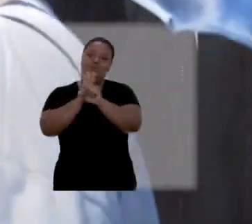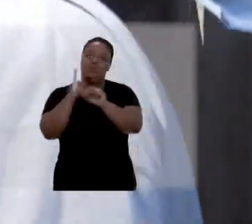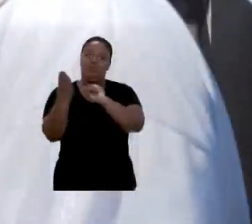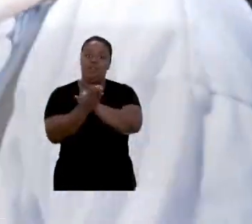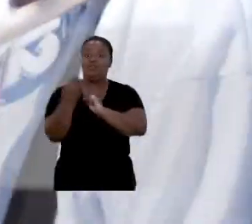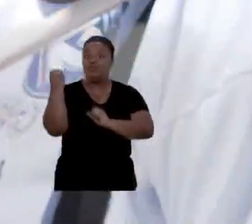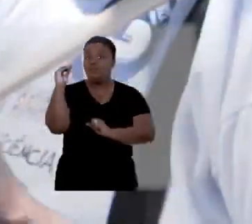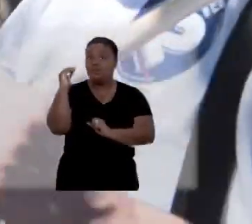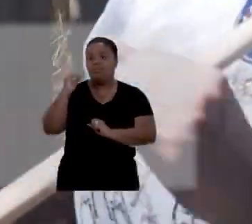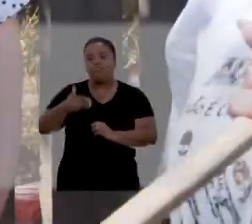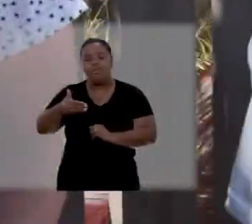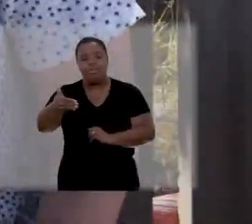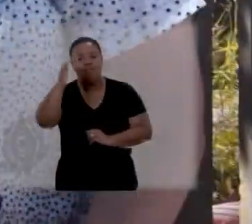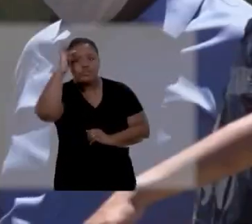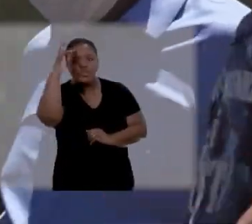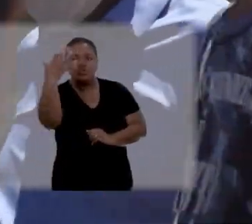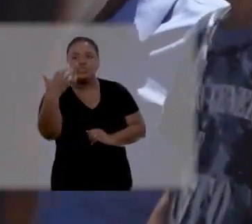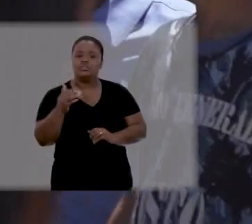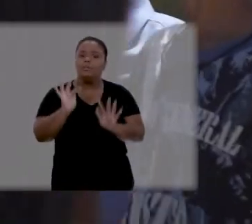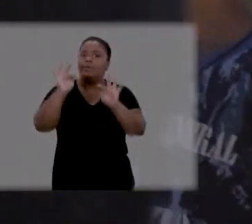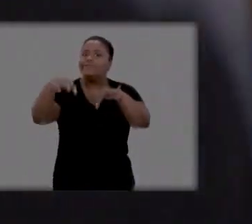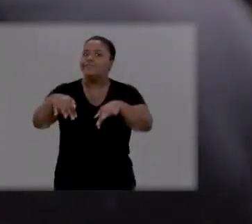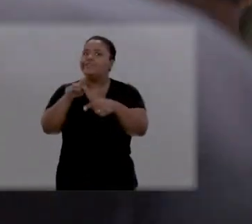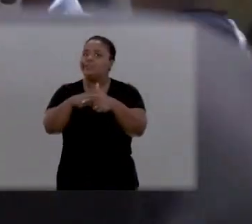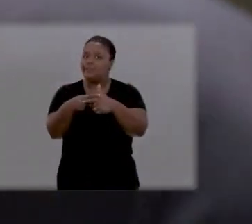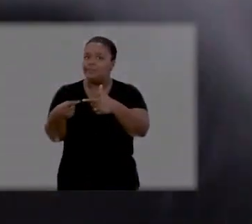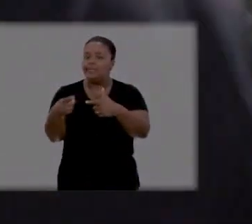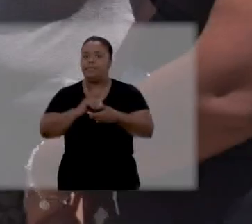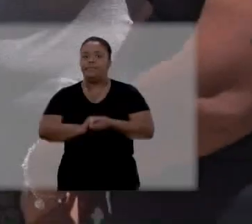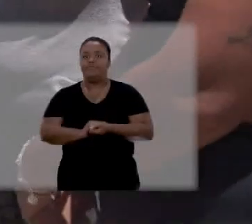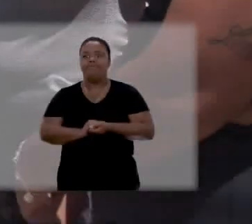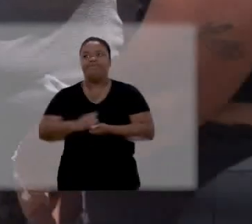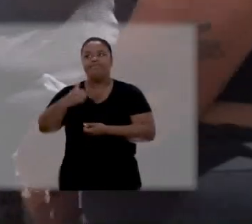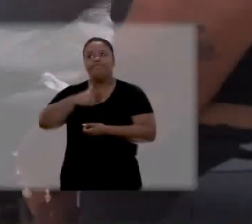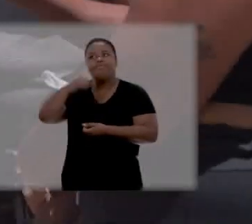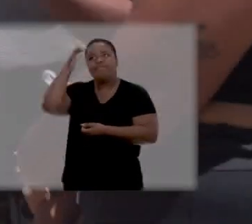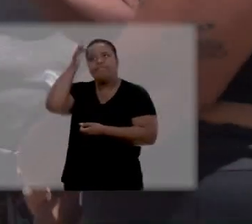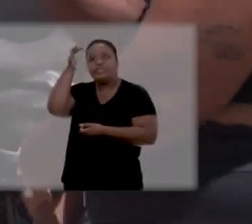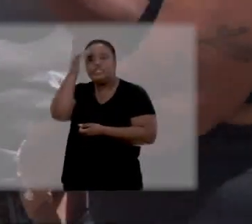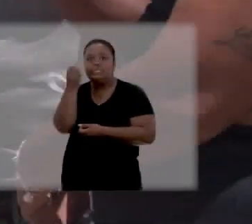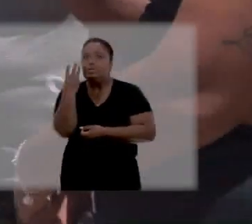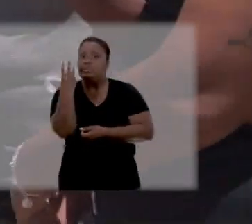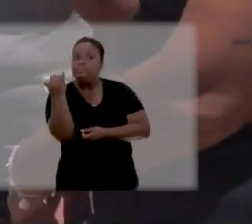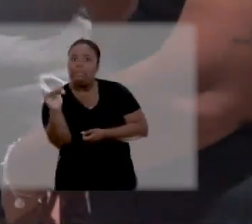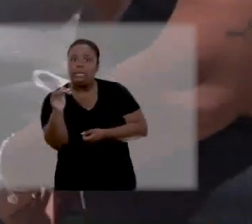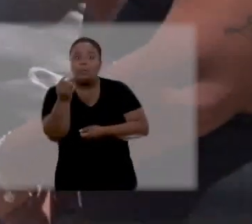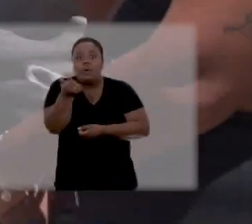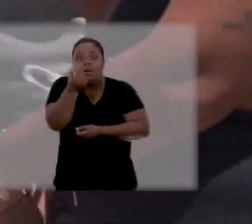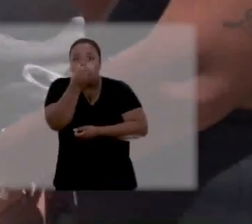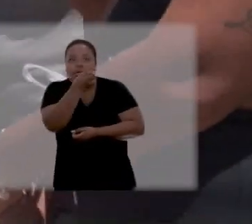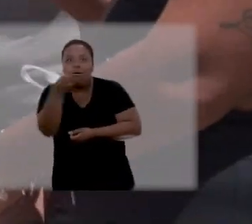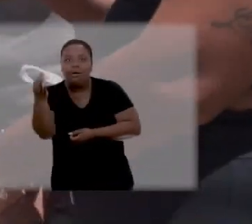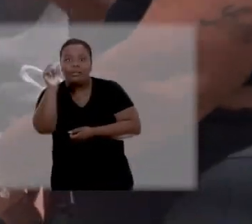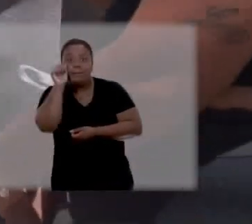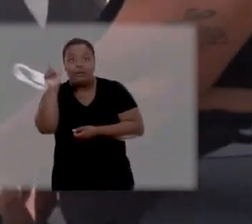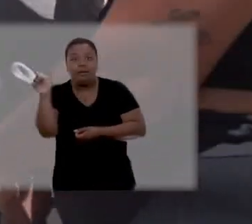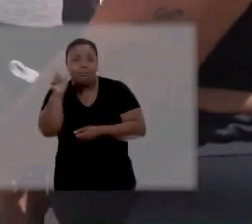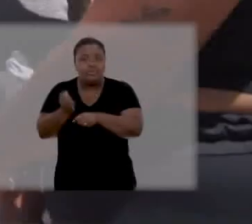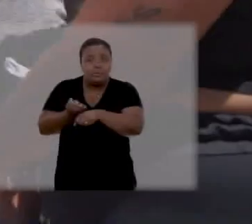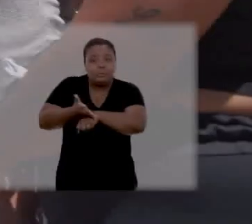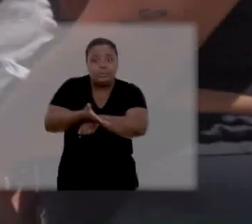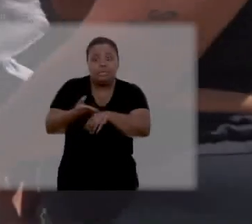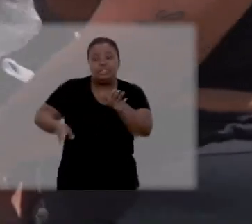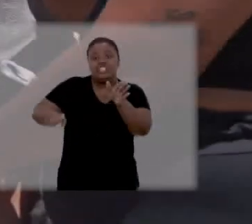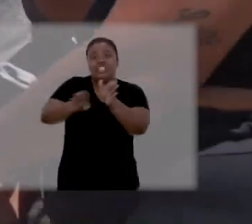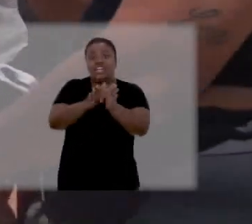Porto Alegre e levando soluções para enfrentar os problemas. Imagina a gente ter que sair 3h30, 4 horas da manhã daqui para